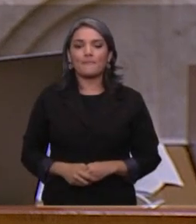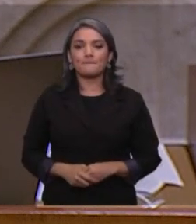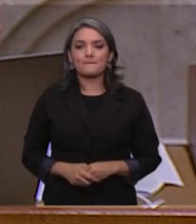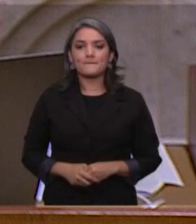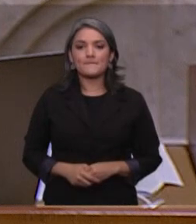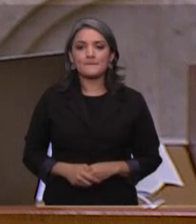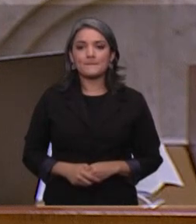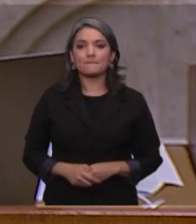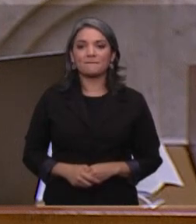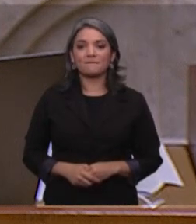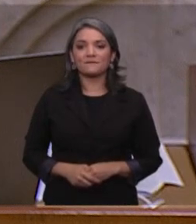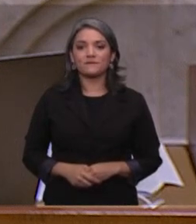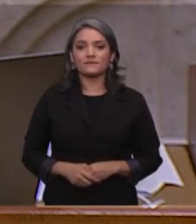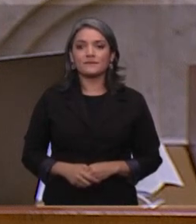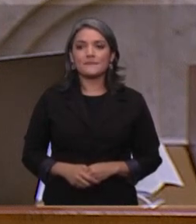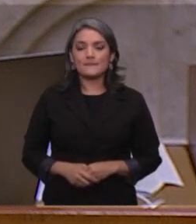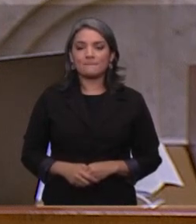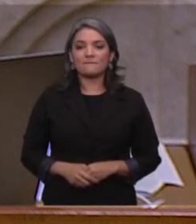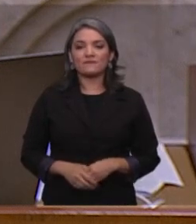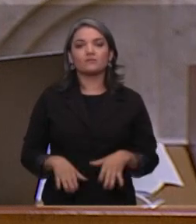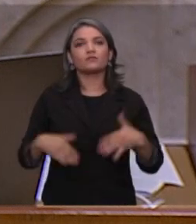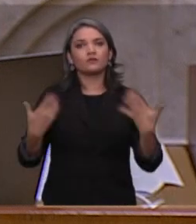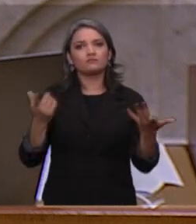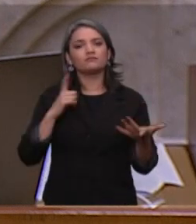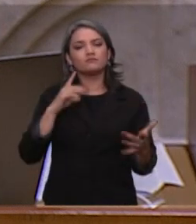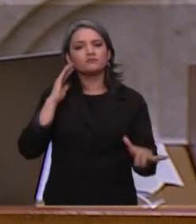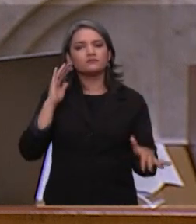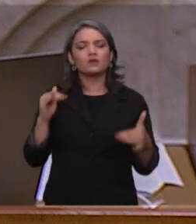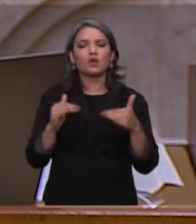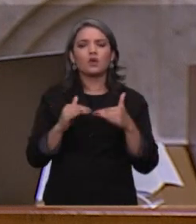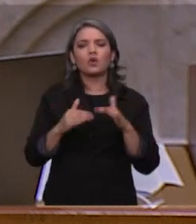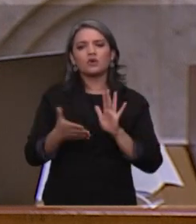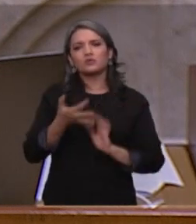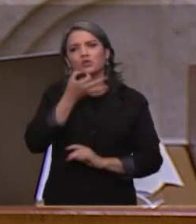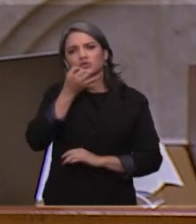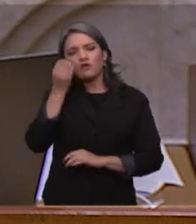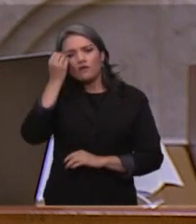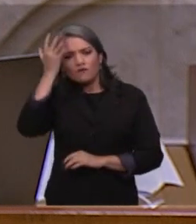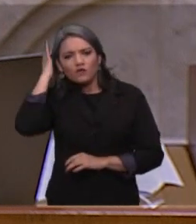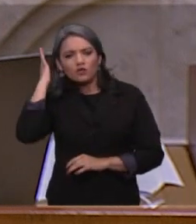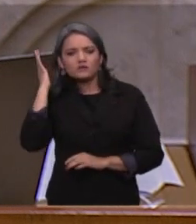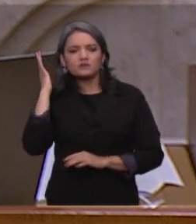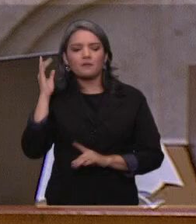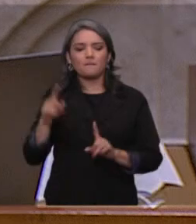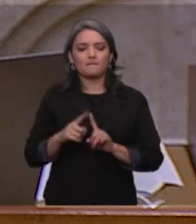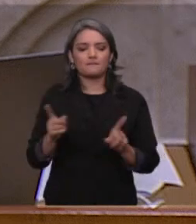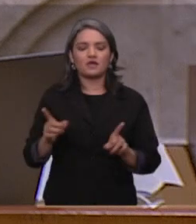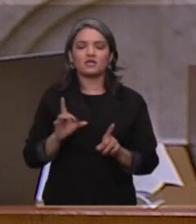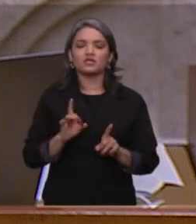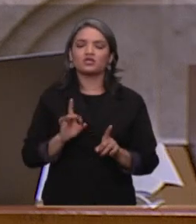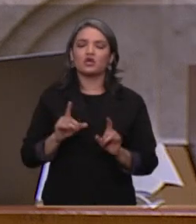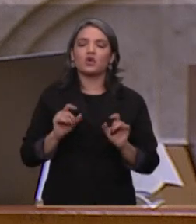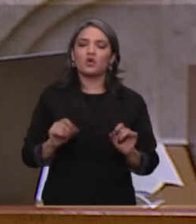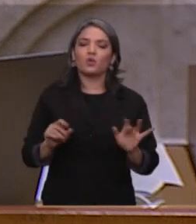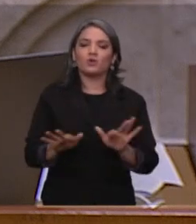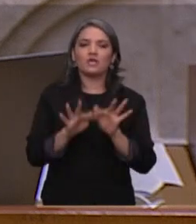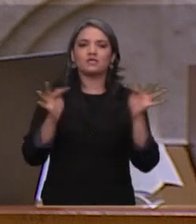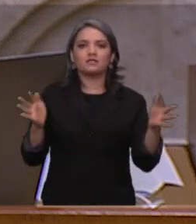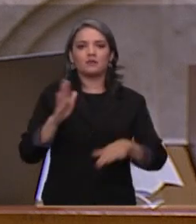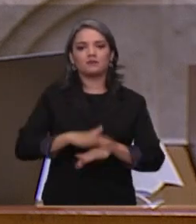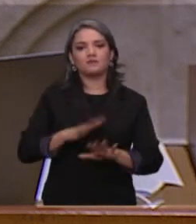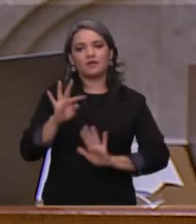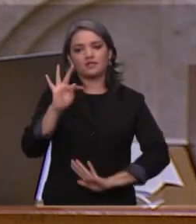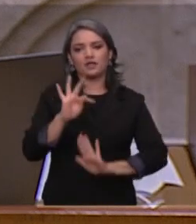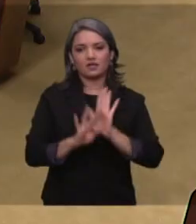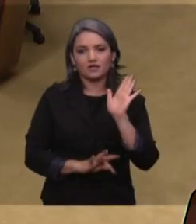perfeito, coincide com a proposição do ministro Fux, apenas dito de uma forma um pouco simplificada. Ouço sua